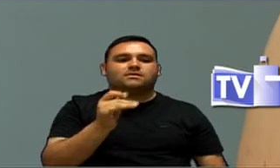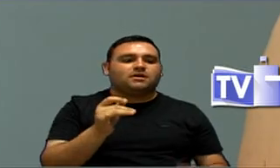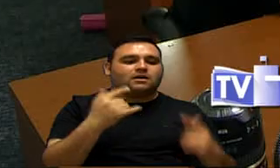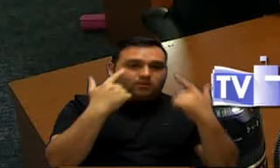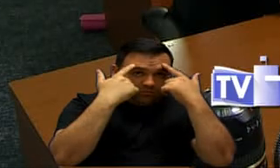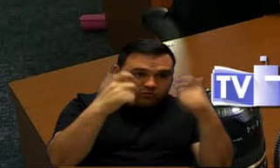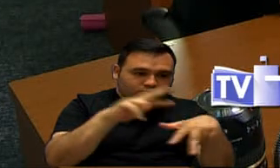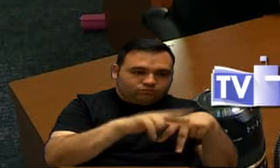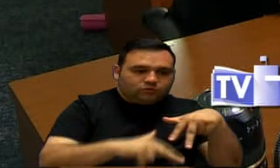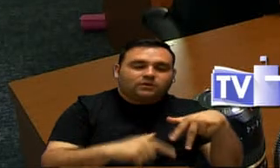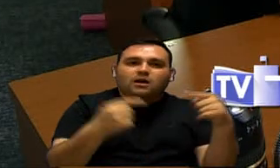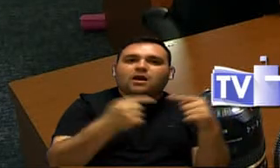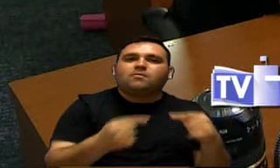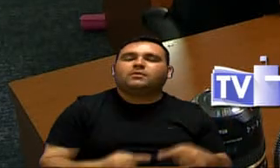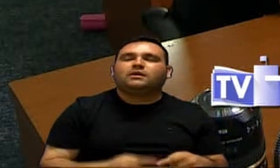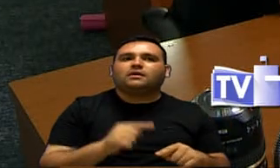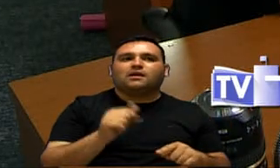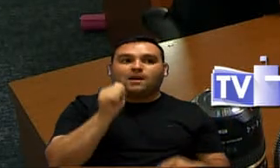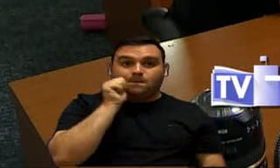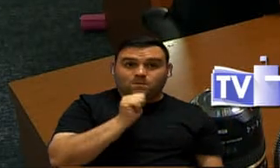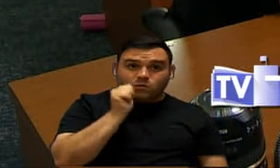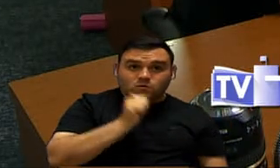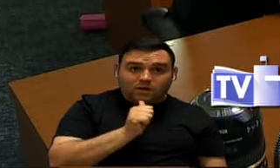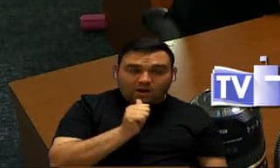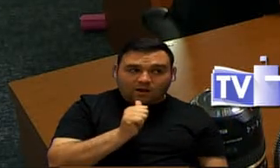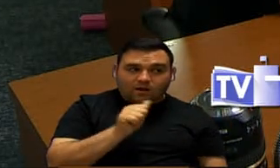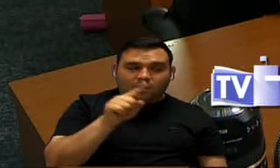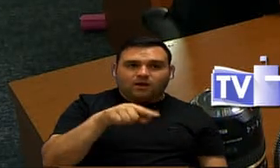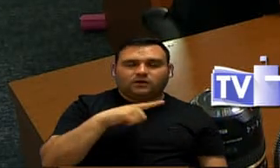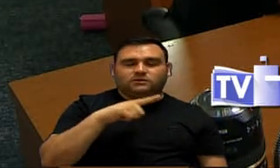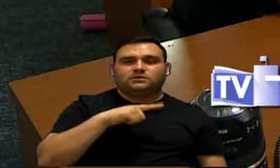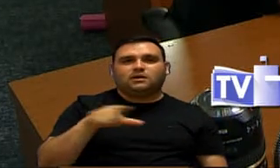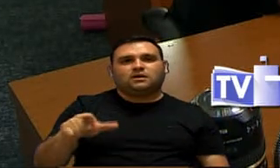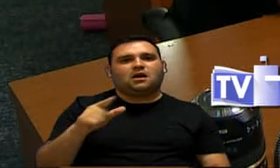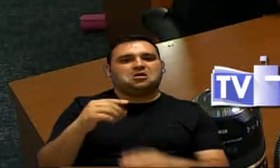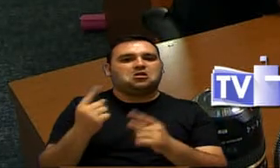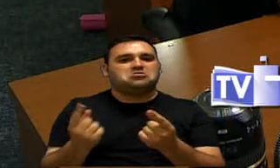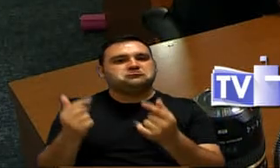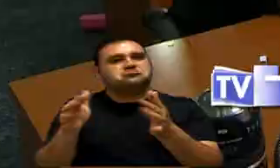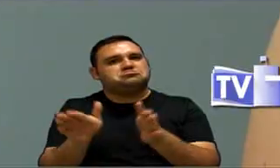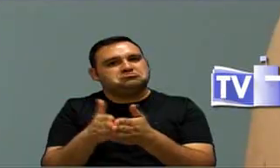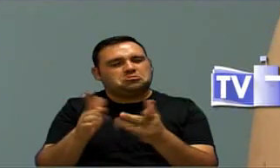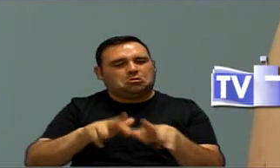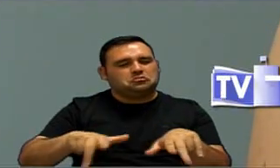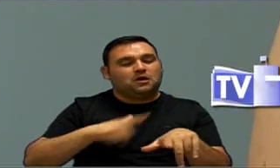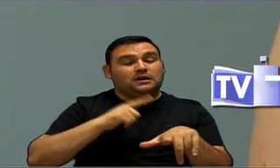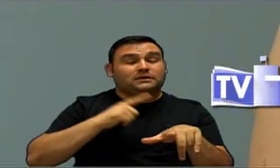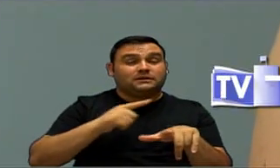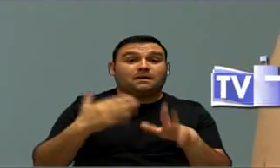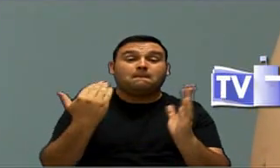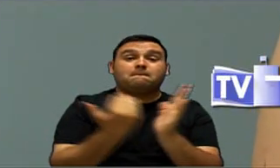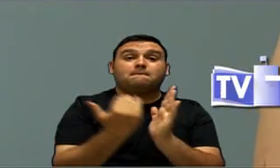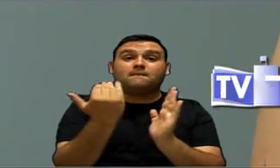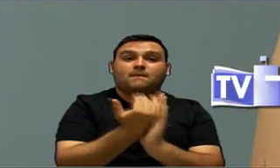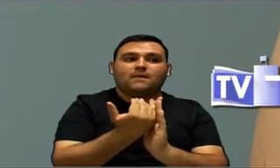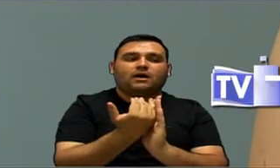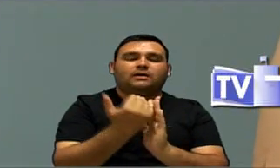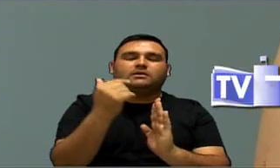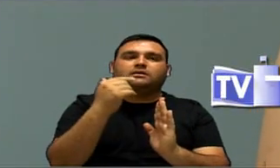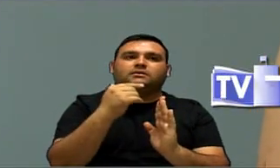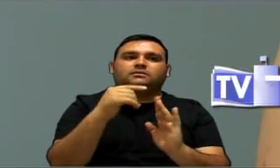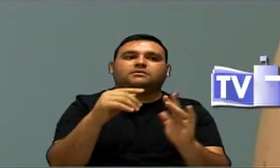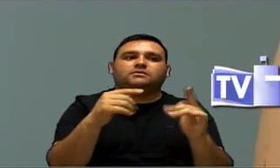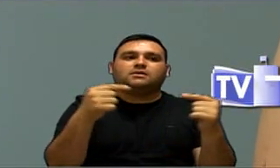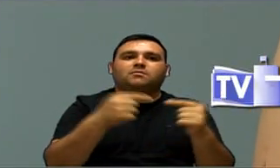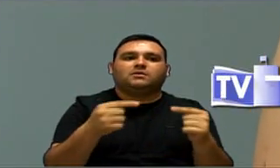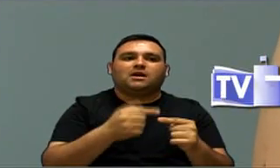aqui de violência de gênero, a gente está falando dessa condição da mulher, apesar da questão de classes, a gente tem sim um eixo dessa violência sobre